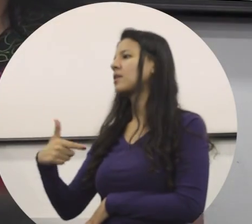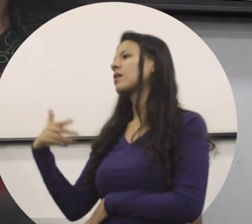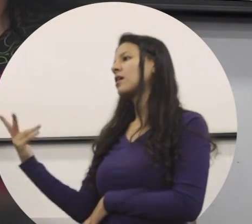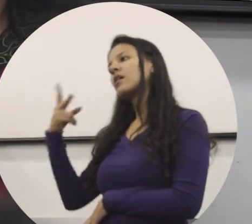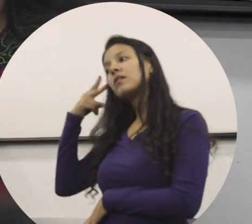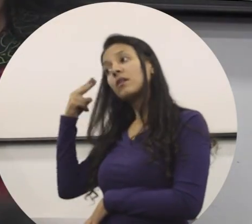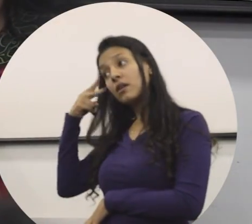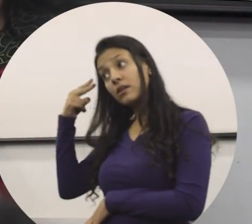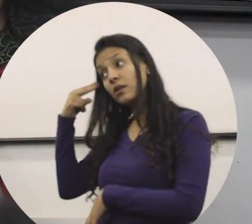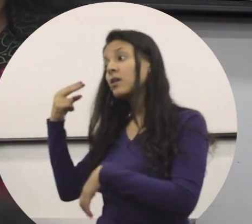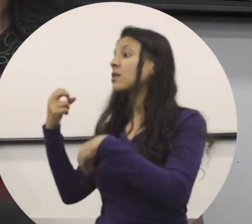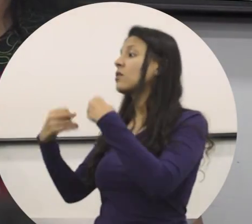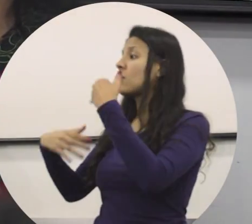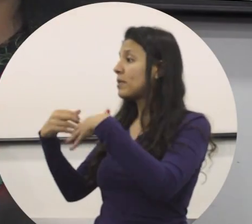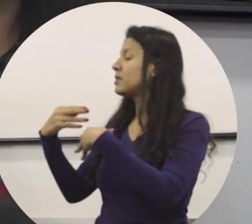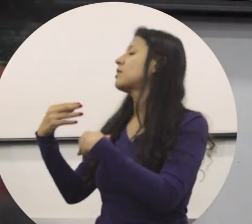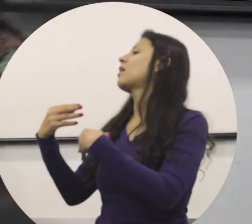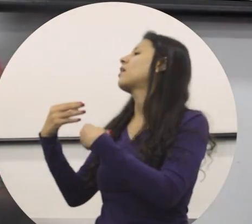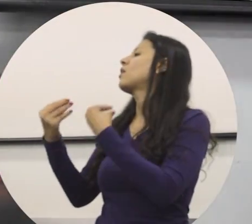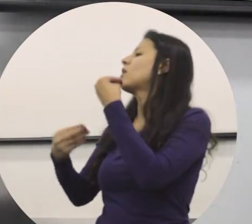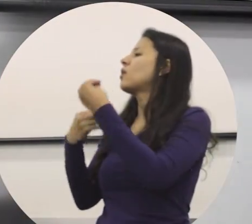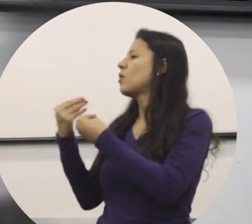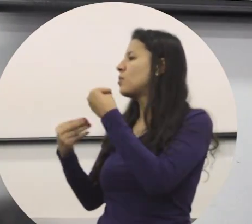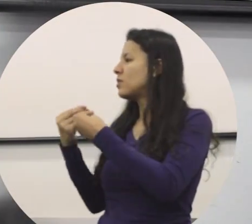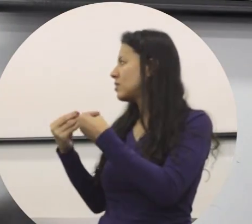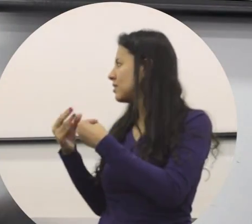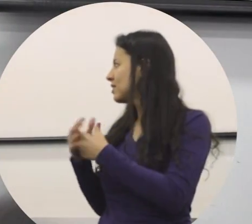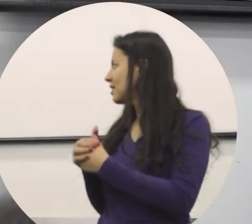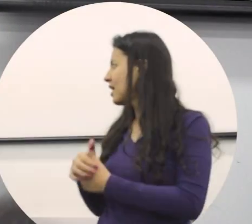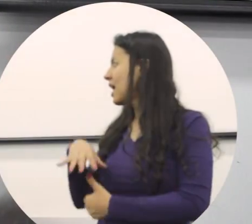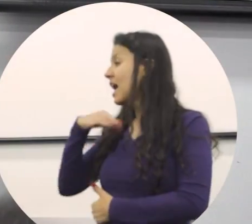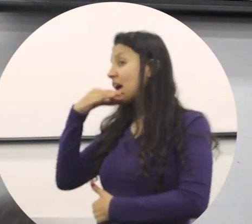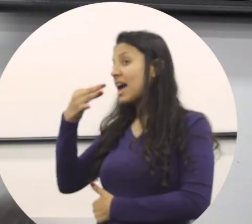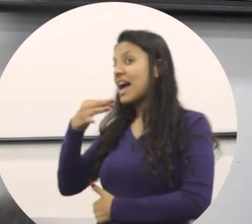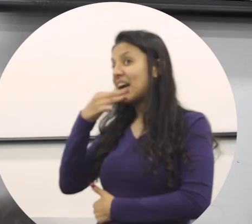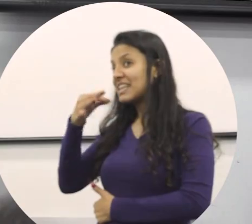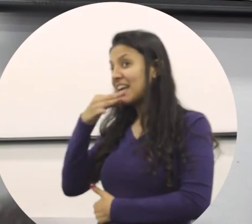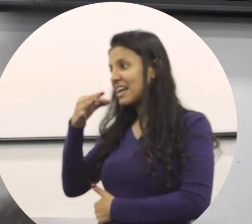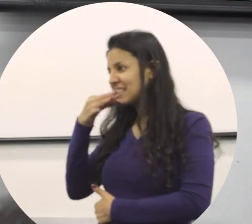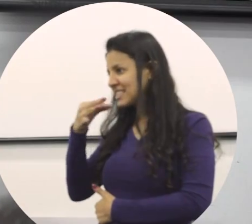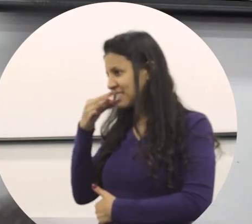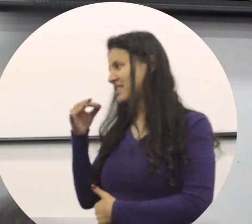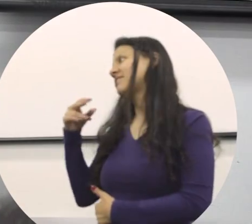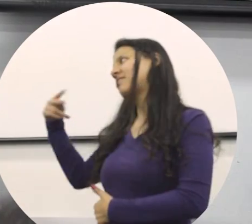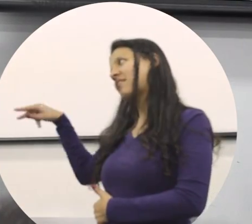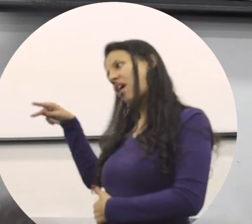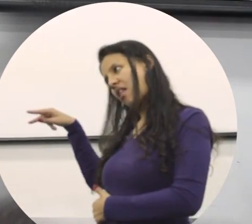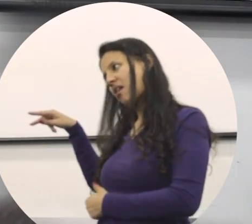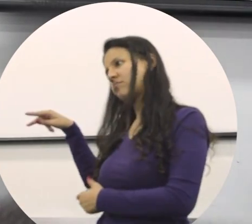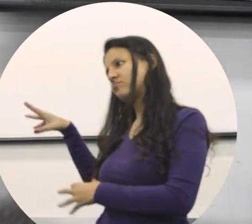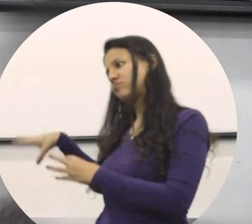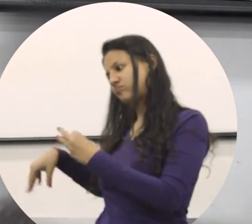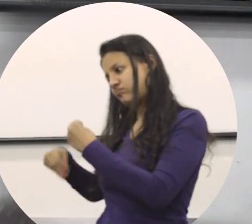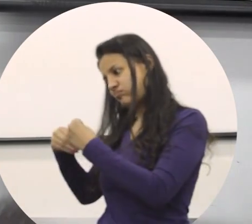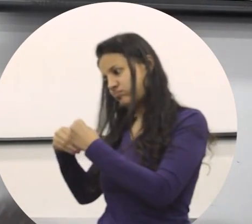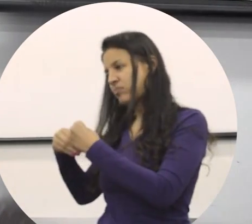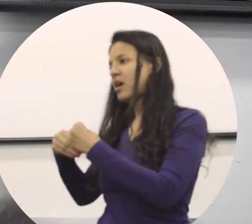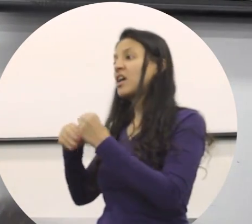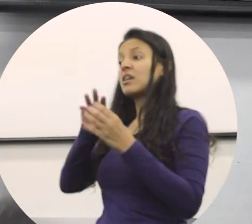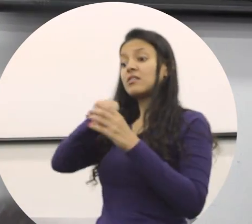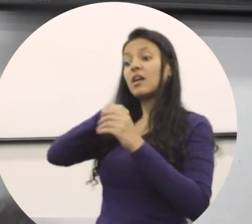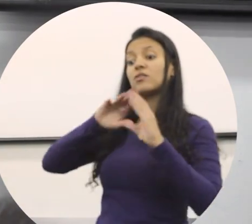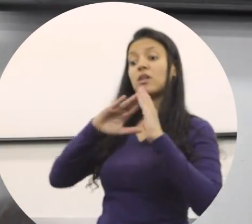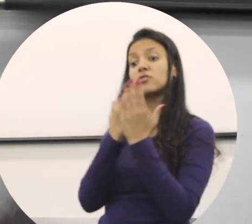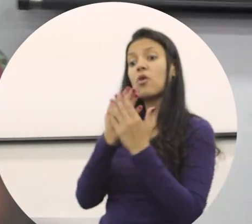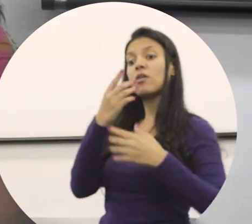comentar um pouquinho sobre uma análise do que ela comentou e do que vem sendo discutido na escola e